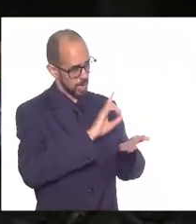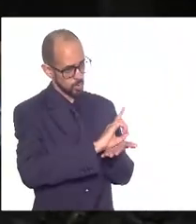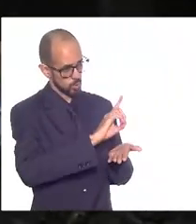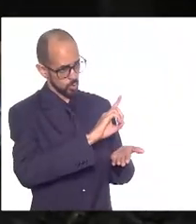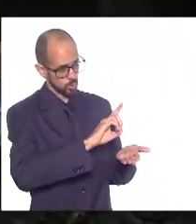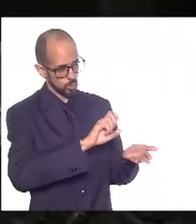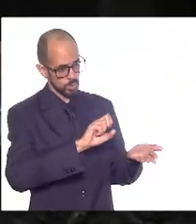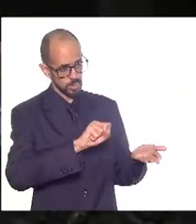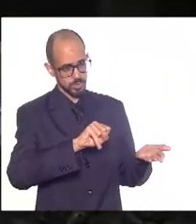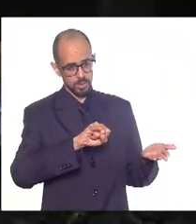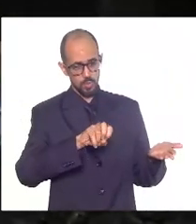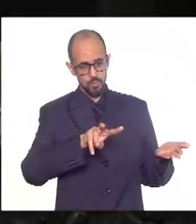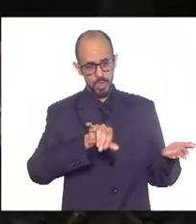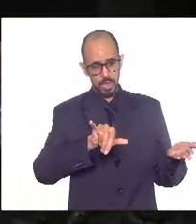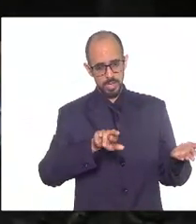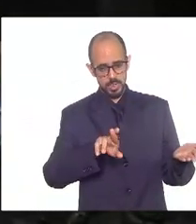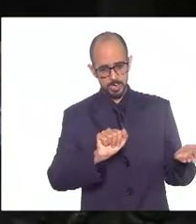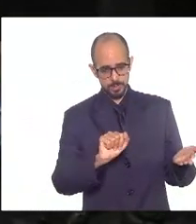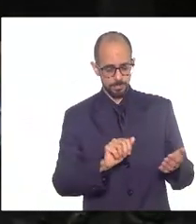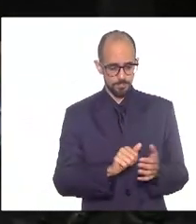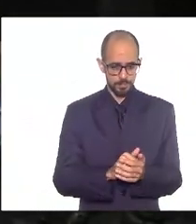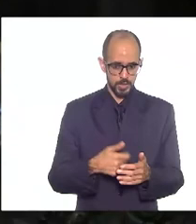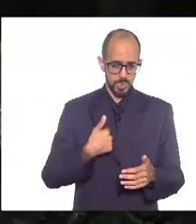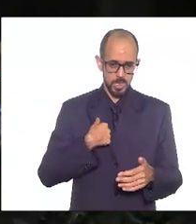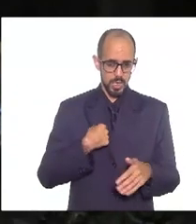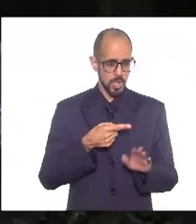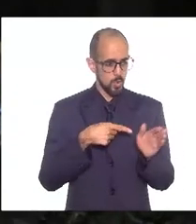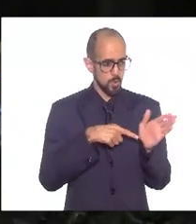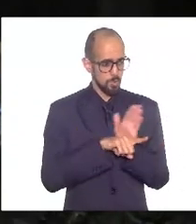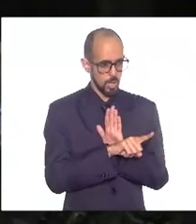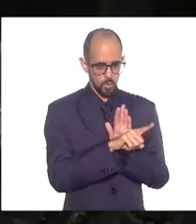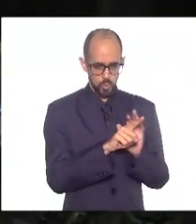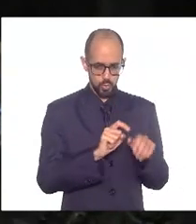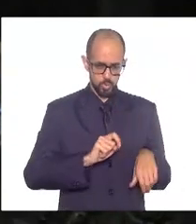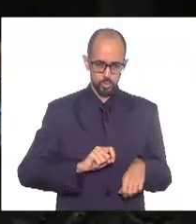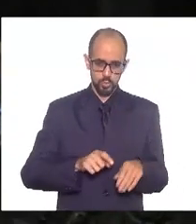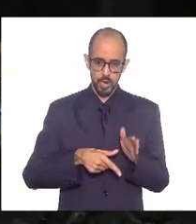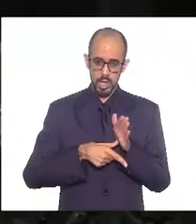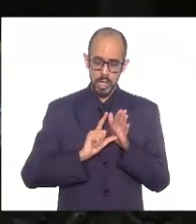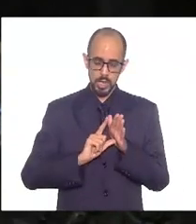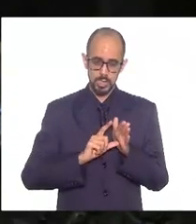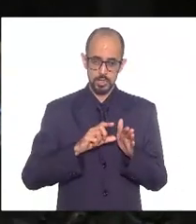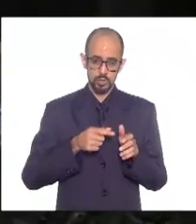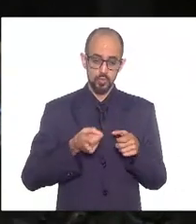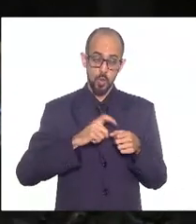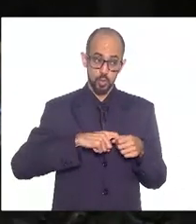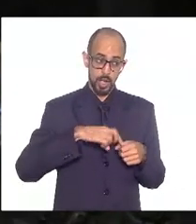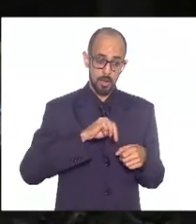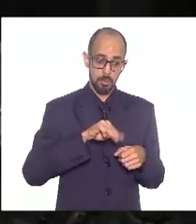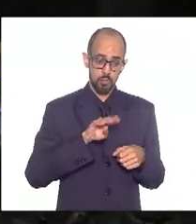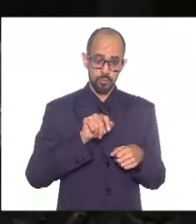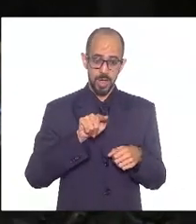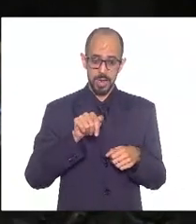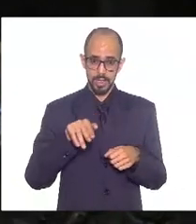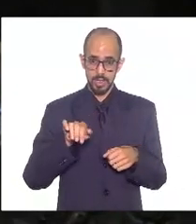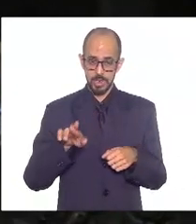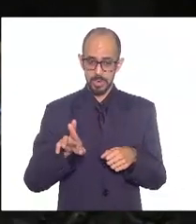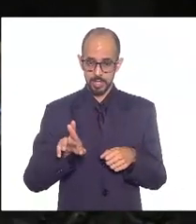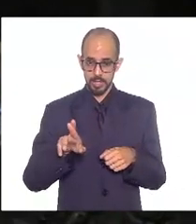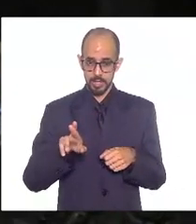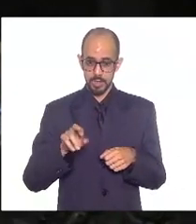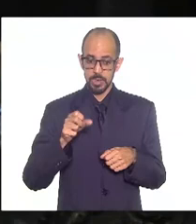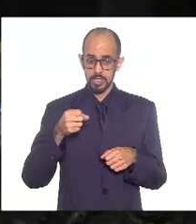Potter. Eu arguo, antes de passar para o Wagner Witter... Eu tenho uma pergunta. Se alguém